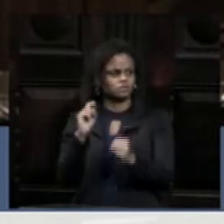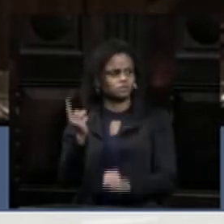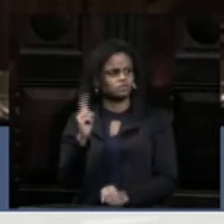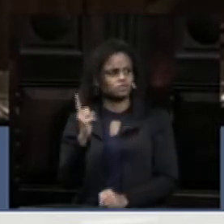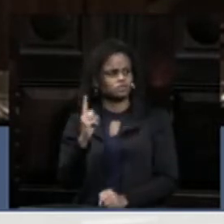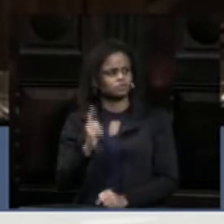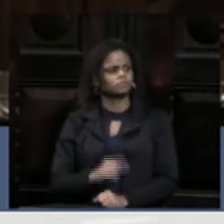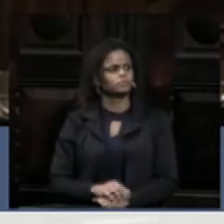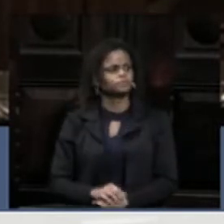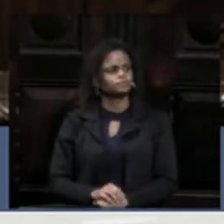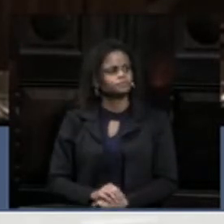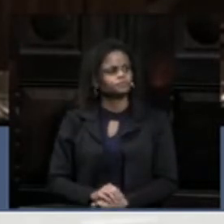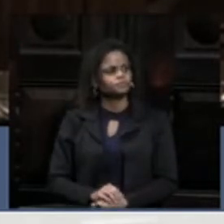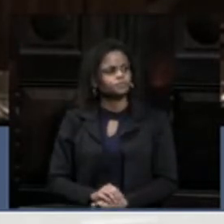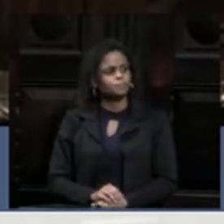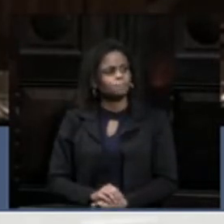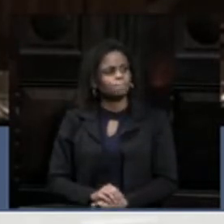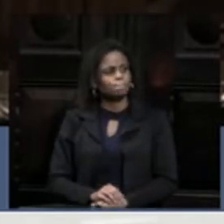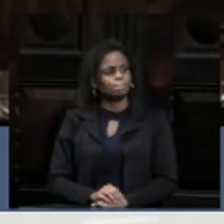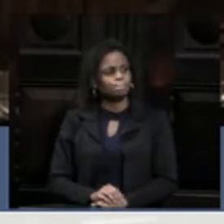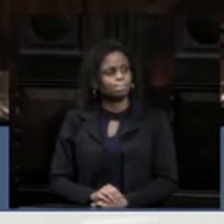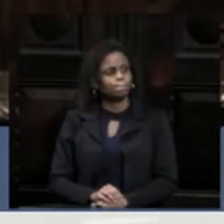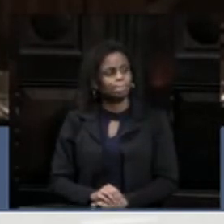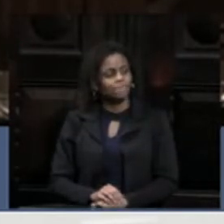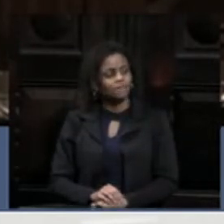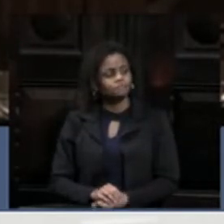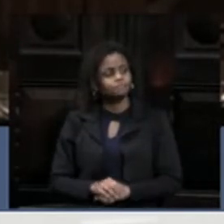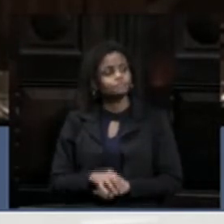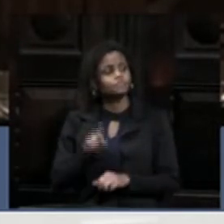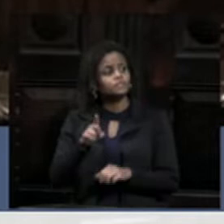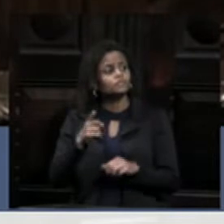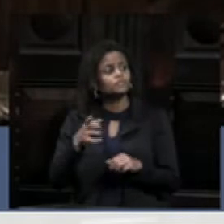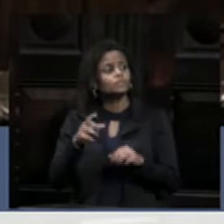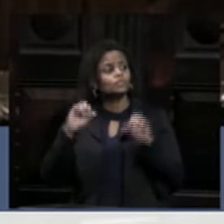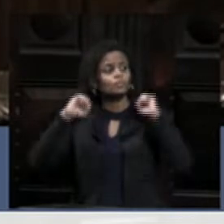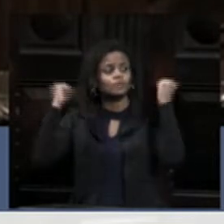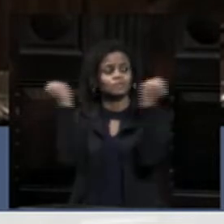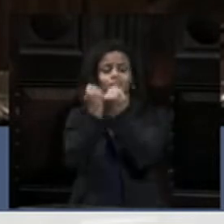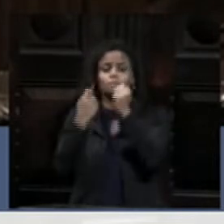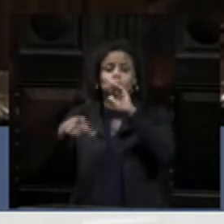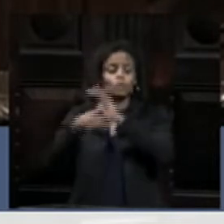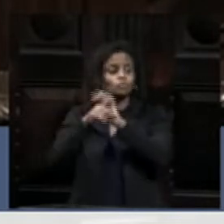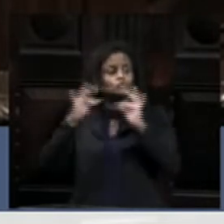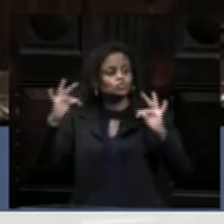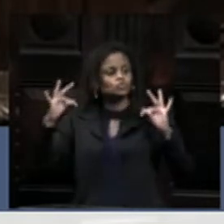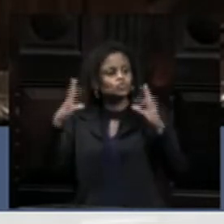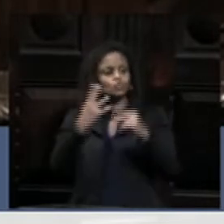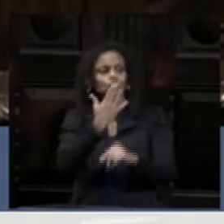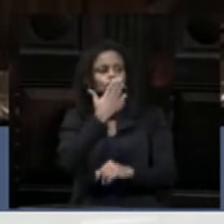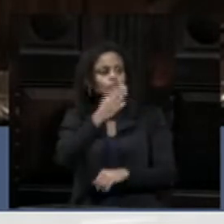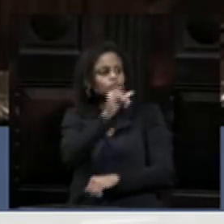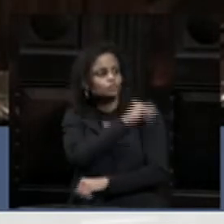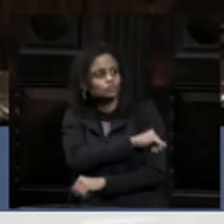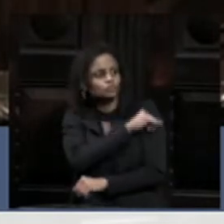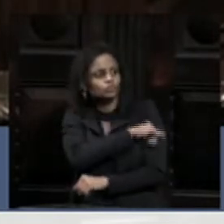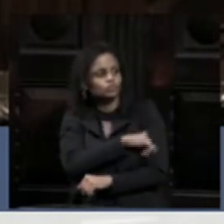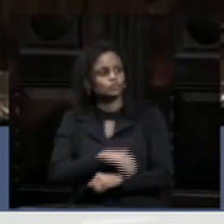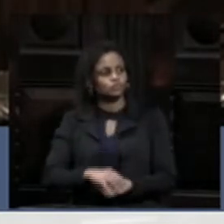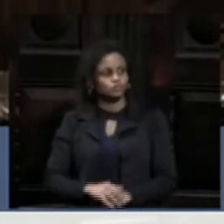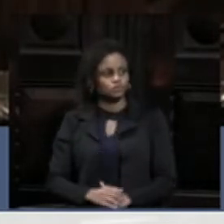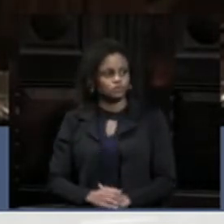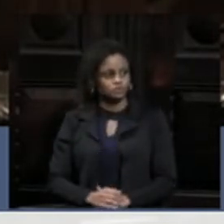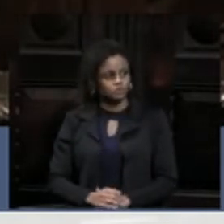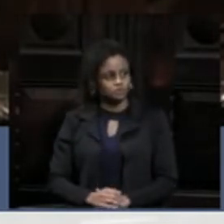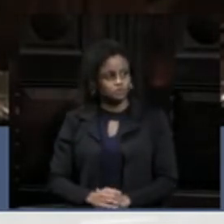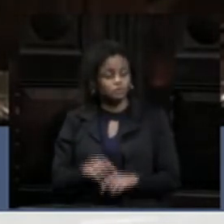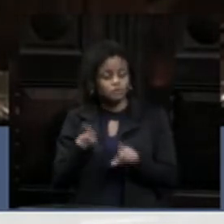o meu apoio. O Maracanã é dos 4 grandes clubes do Rio, o Maracanã é de todos os clubes do Rio, inclusive do Friburguense e dos clubes que